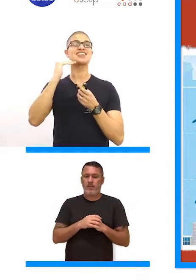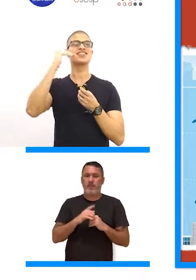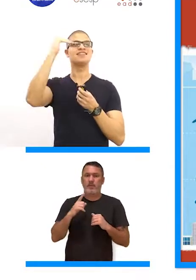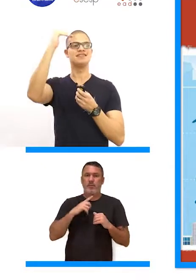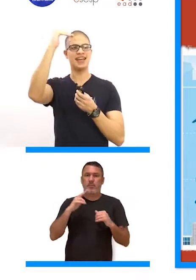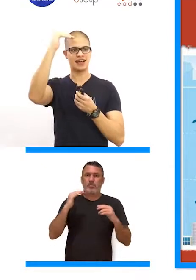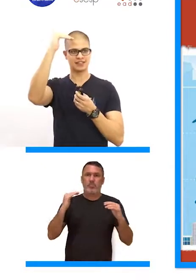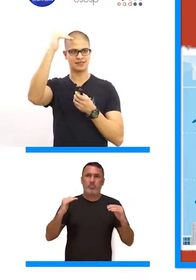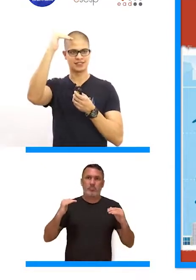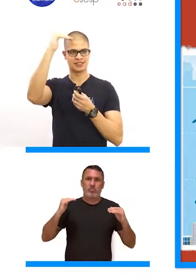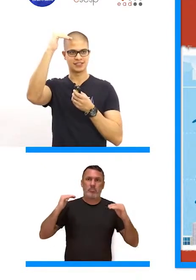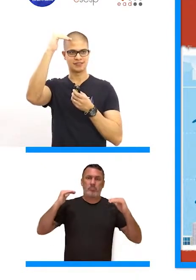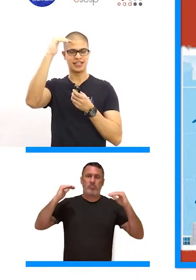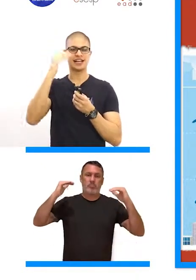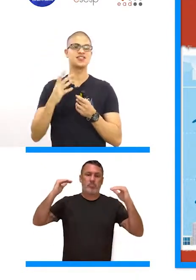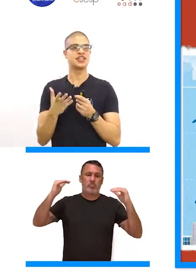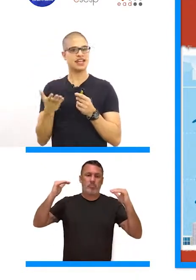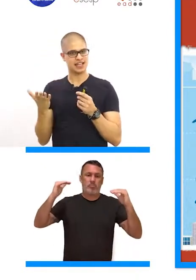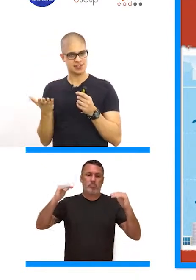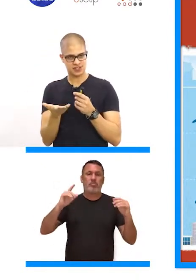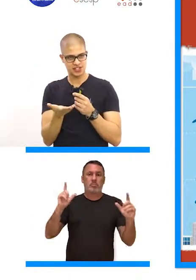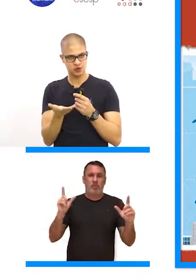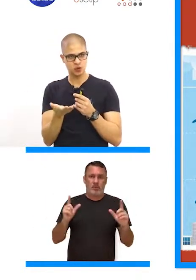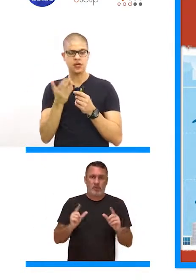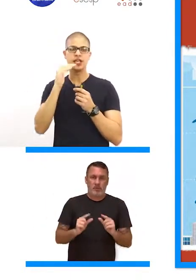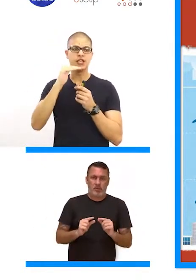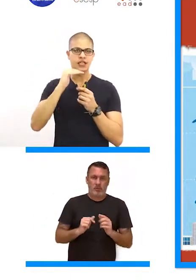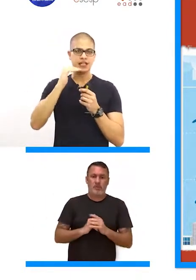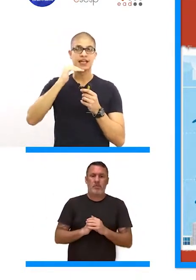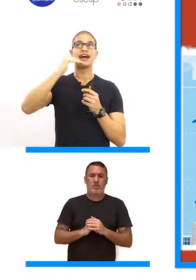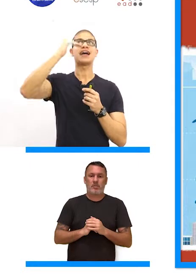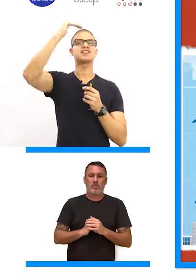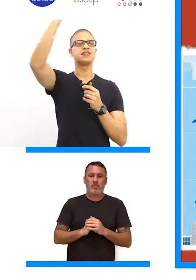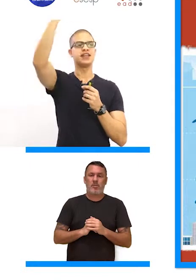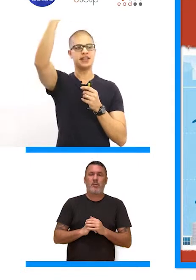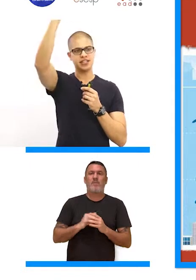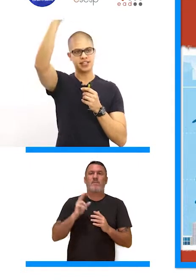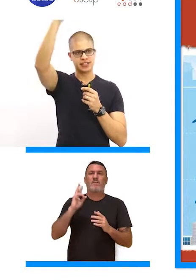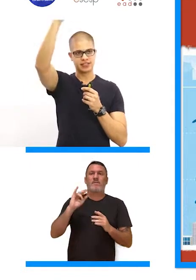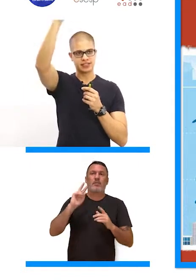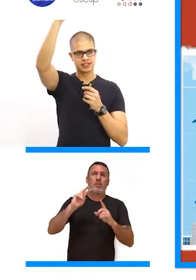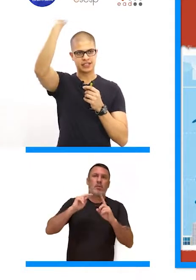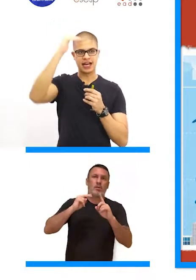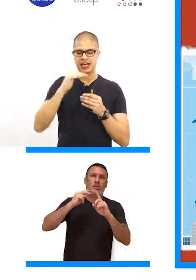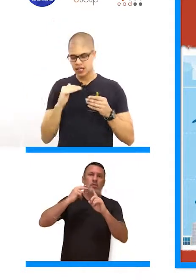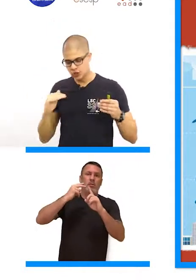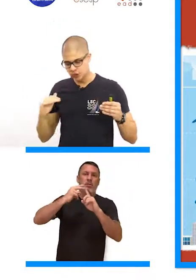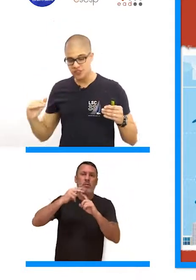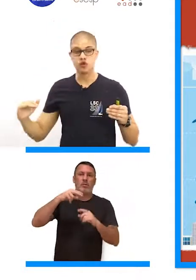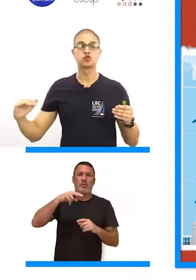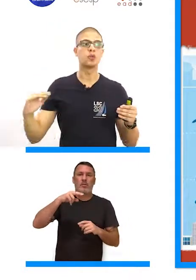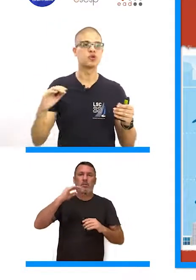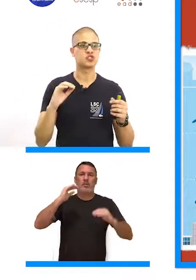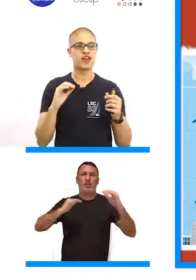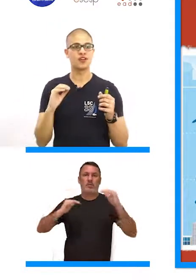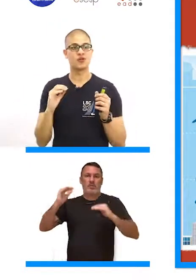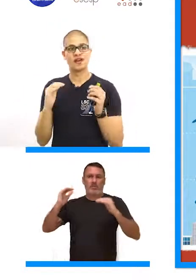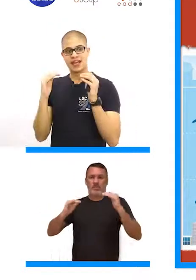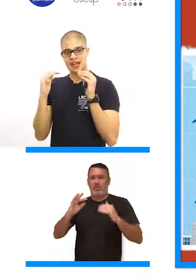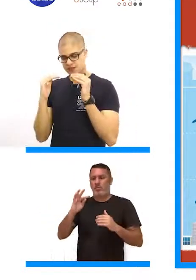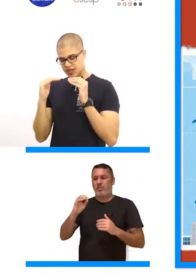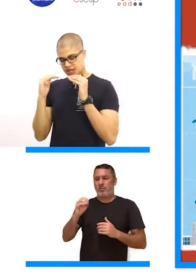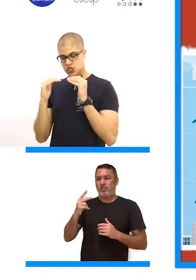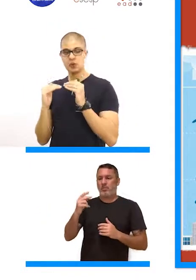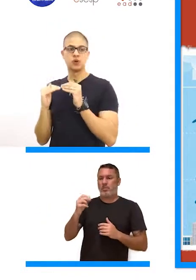deveria ascender, tá? Seria aquecido e ascenderia, tá? No nível